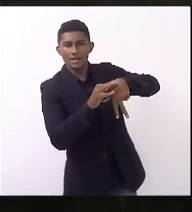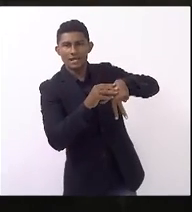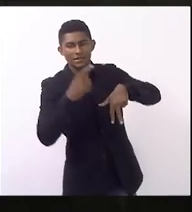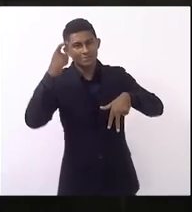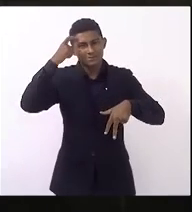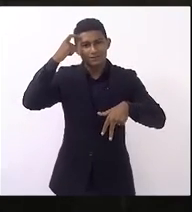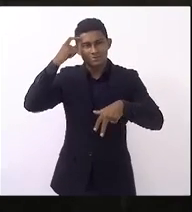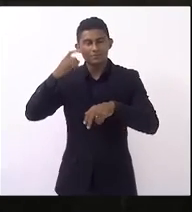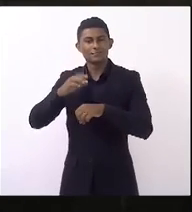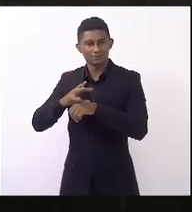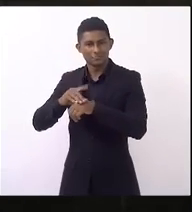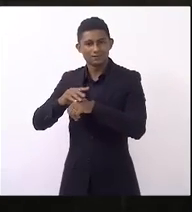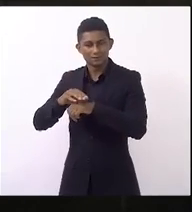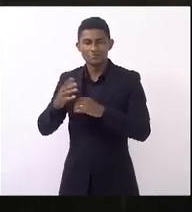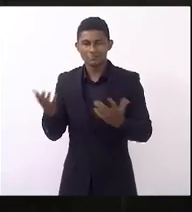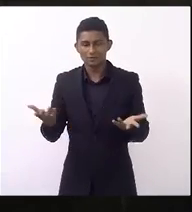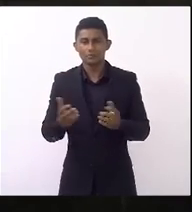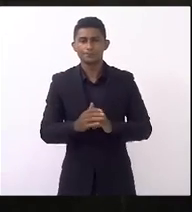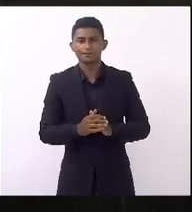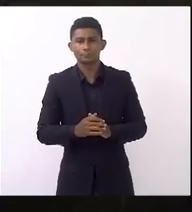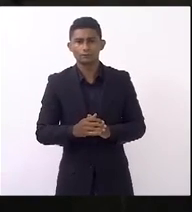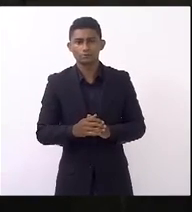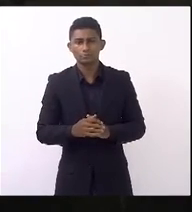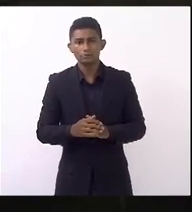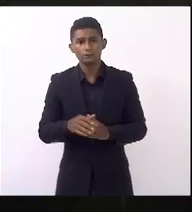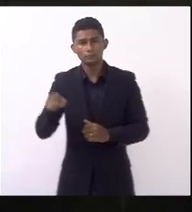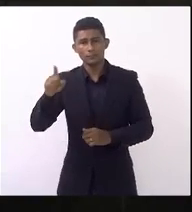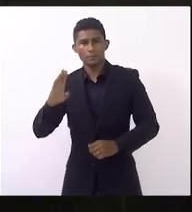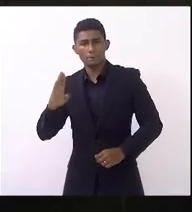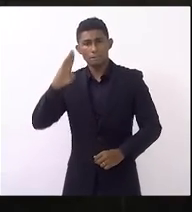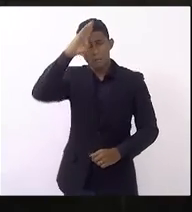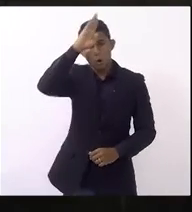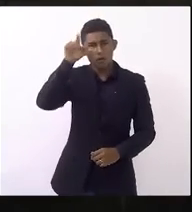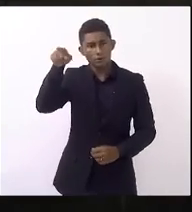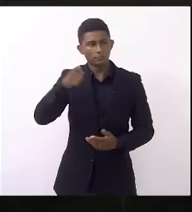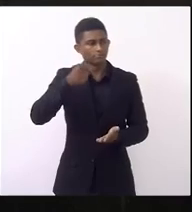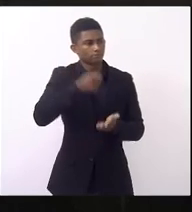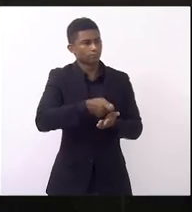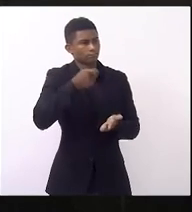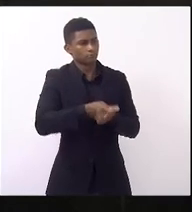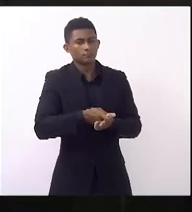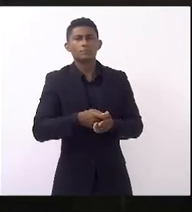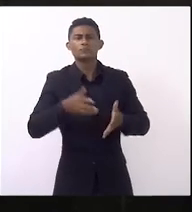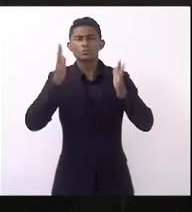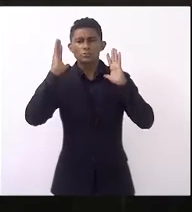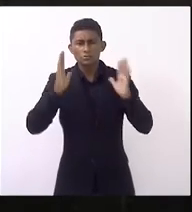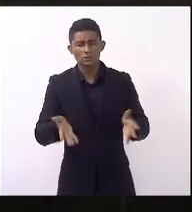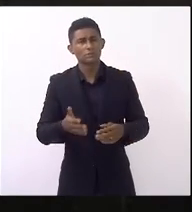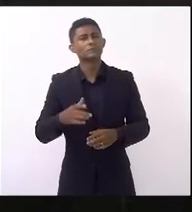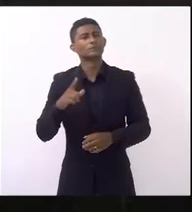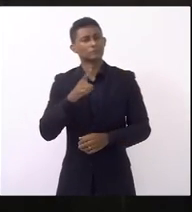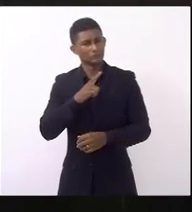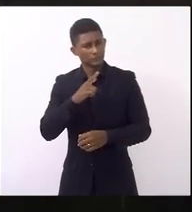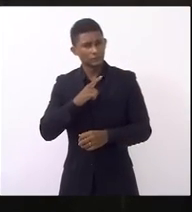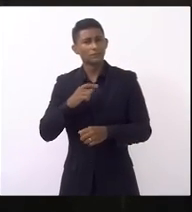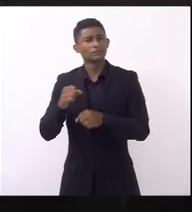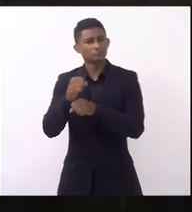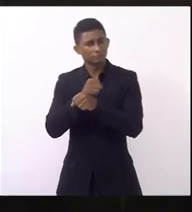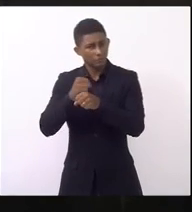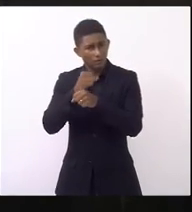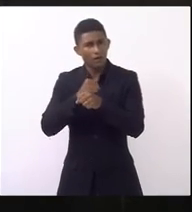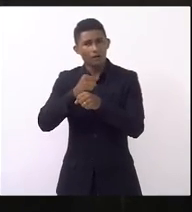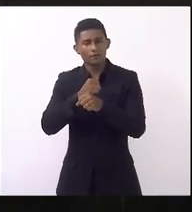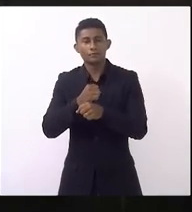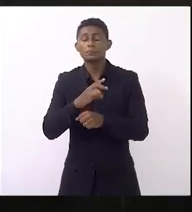Agora, essa lógica é a lógica que Bolsonaro pretende impor, já vem sendo construída há algum tempo. Por exemplo,